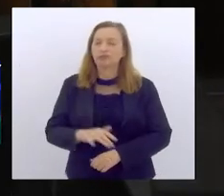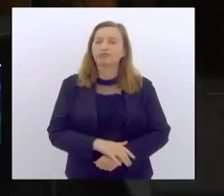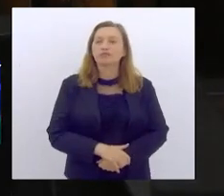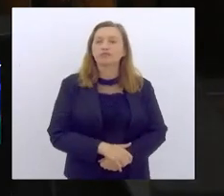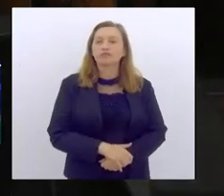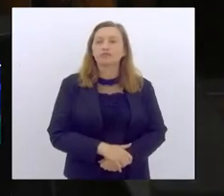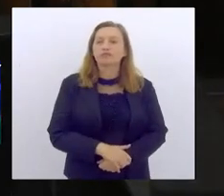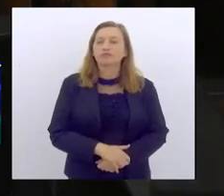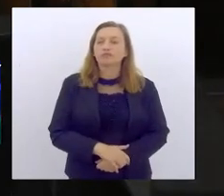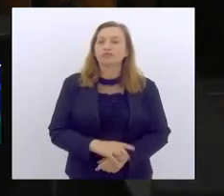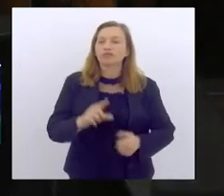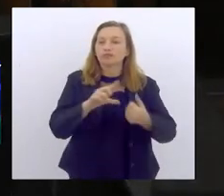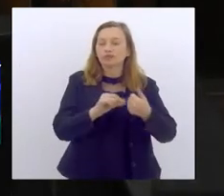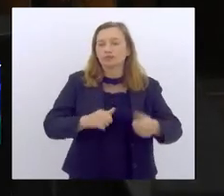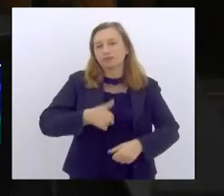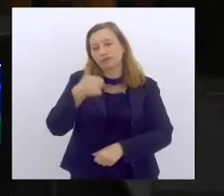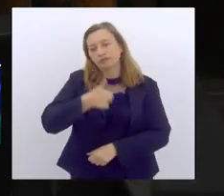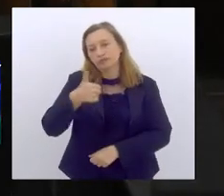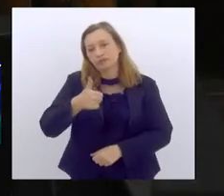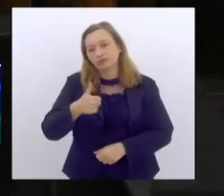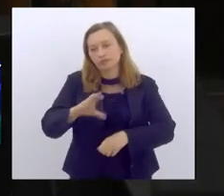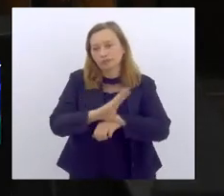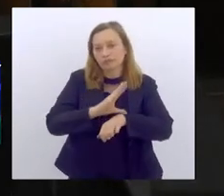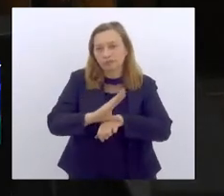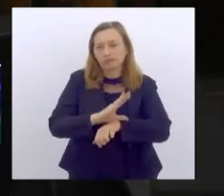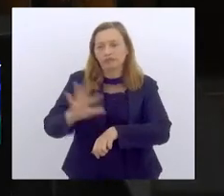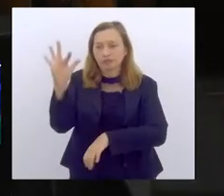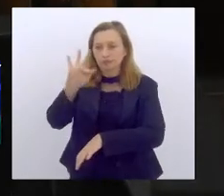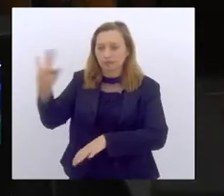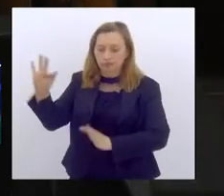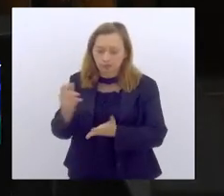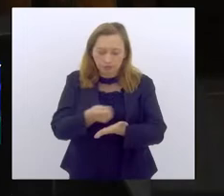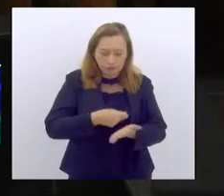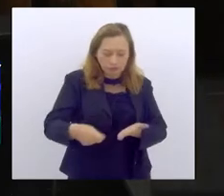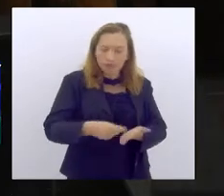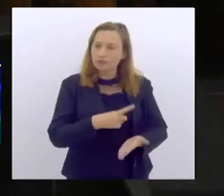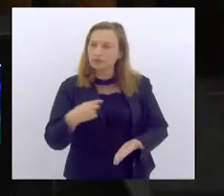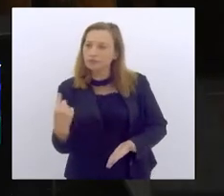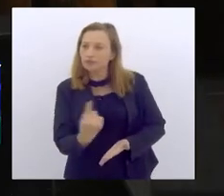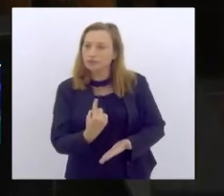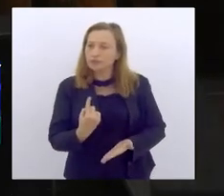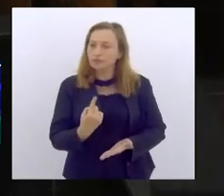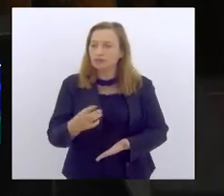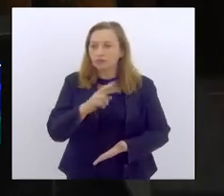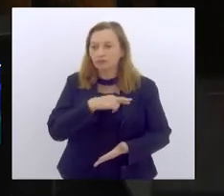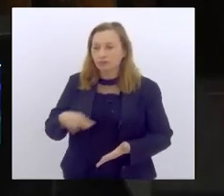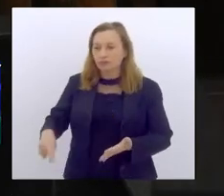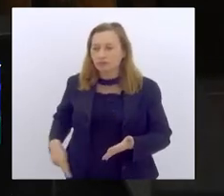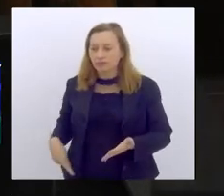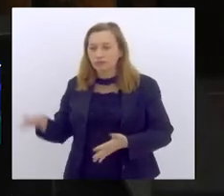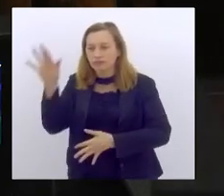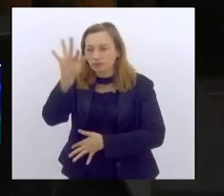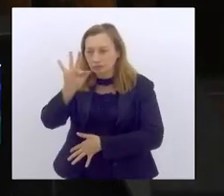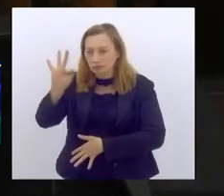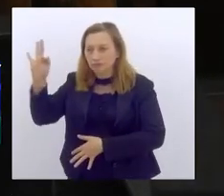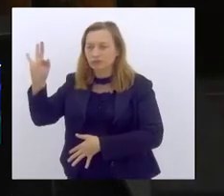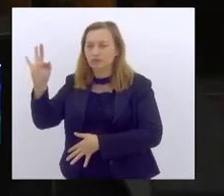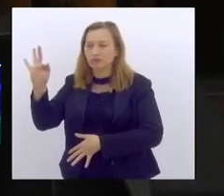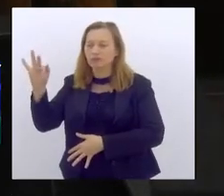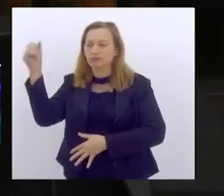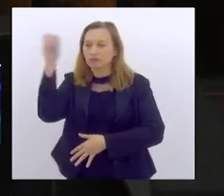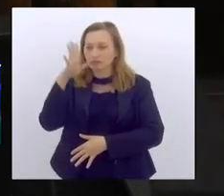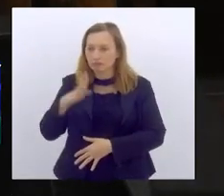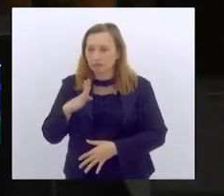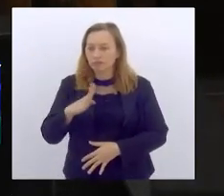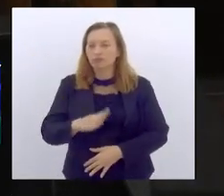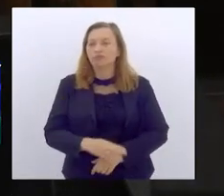Eis que no artigo 1º da Constituição Federal está escrito que nós somos a República Federativa do